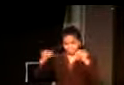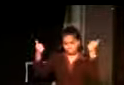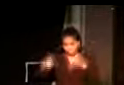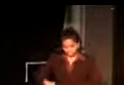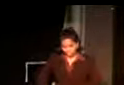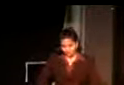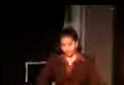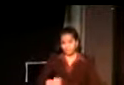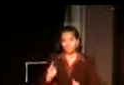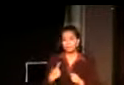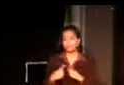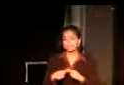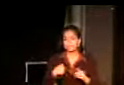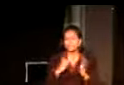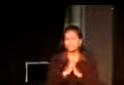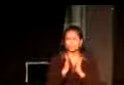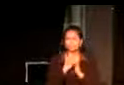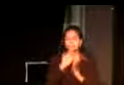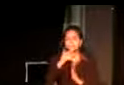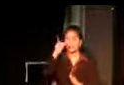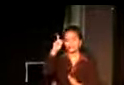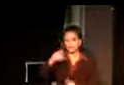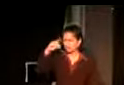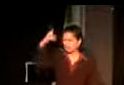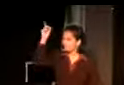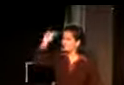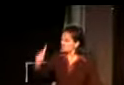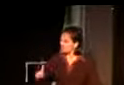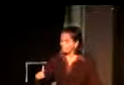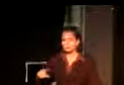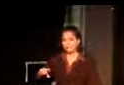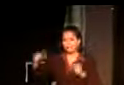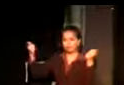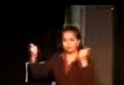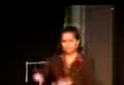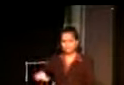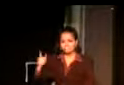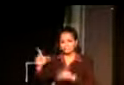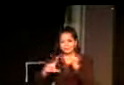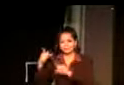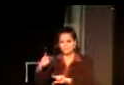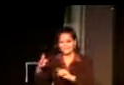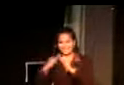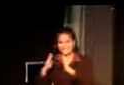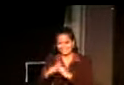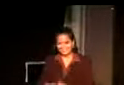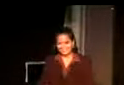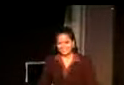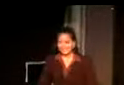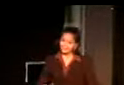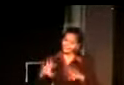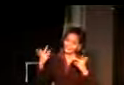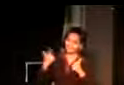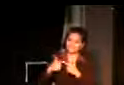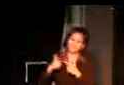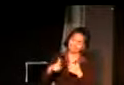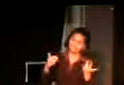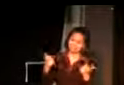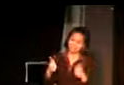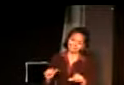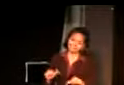Mas quem anda com Deus queridos necessariamente irá ser algo da sua misericórdia tanto no